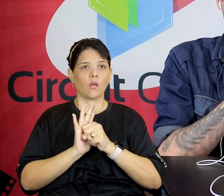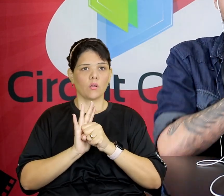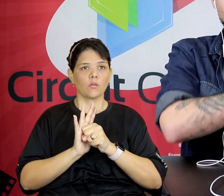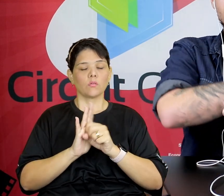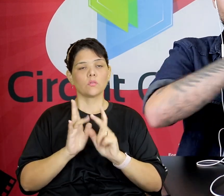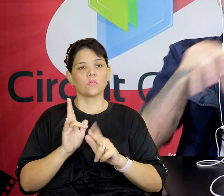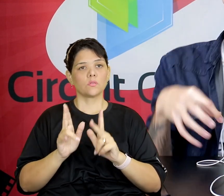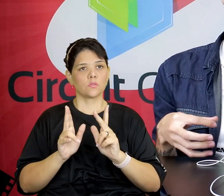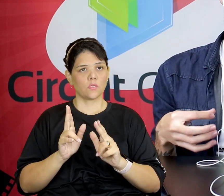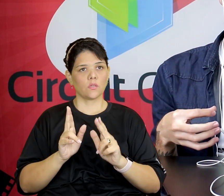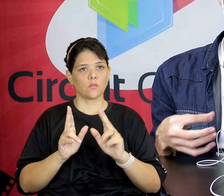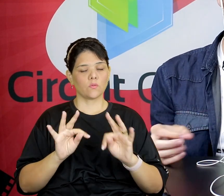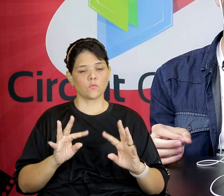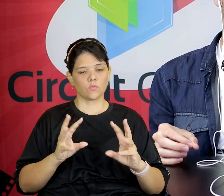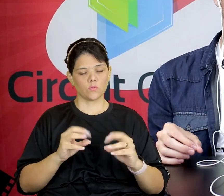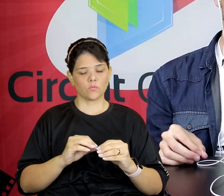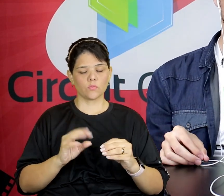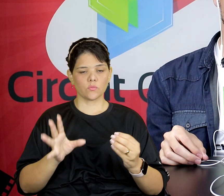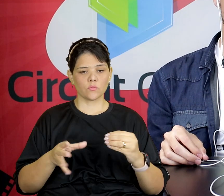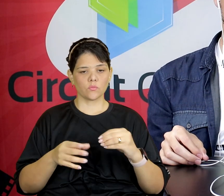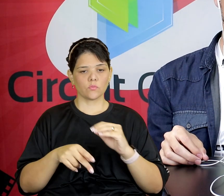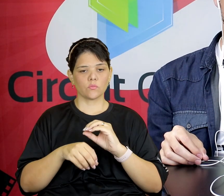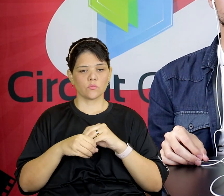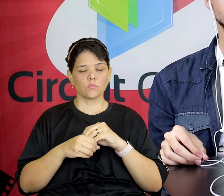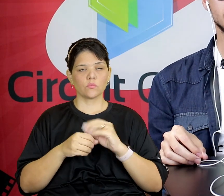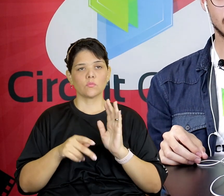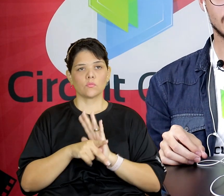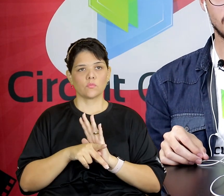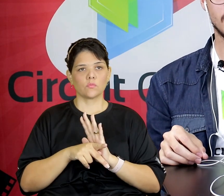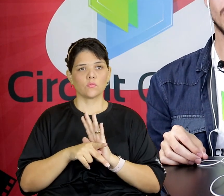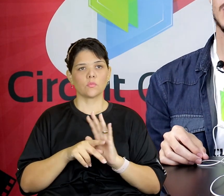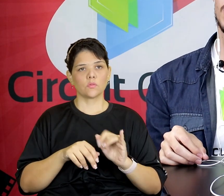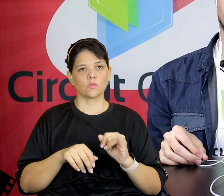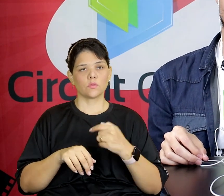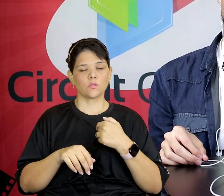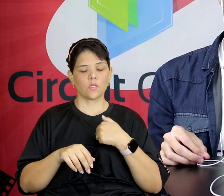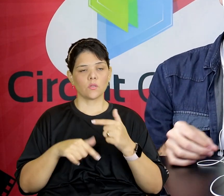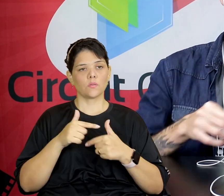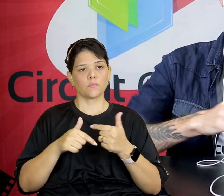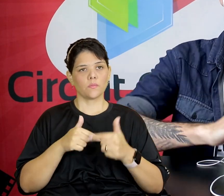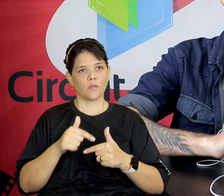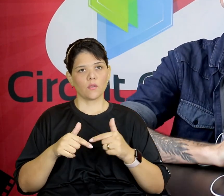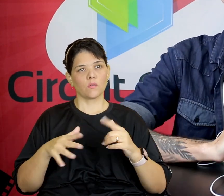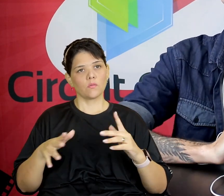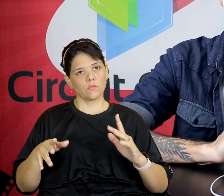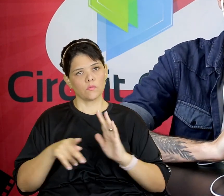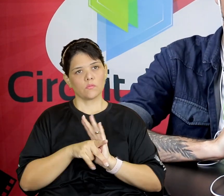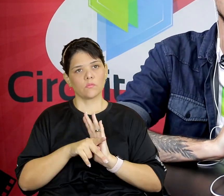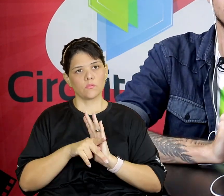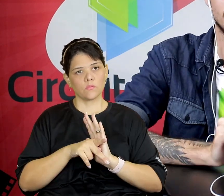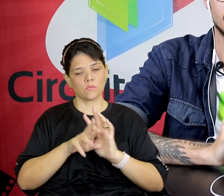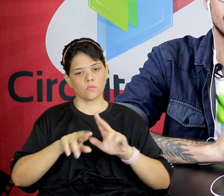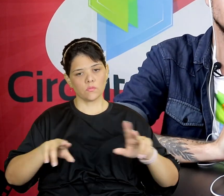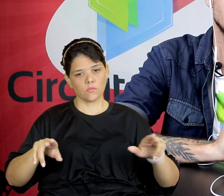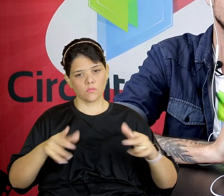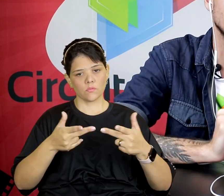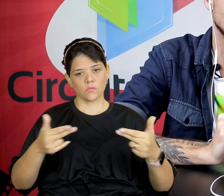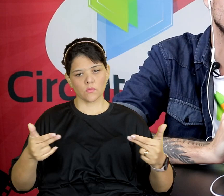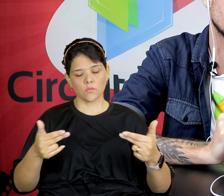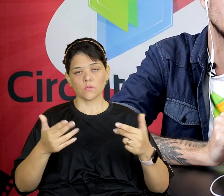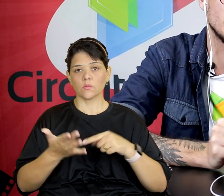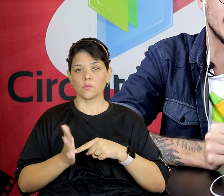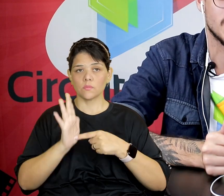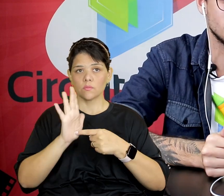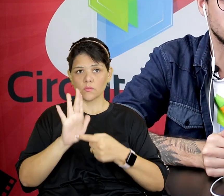edição, assim, tudo isso é um composto. Então, se eu trabalho com esse composto, se eu trabalho com várias coisas que afetam, a gente tem que